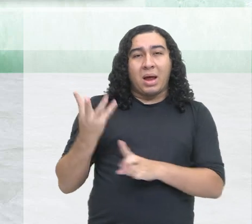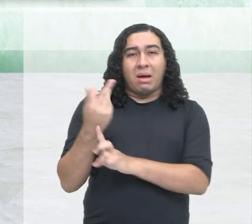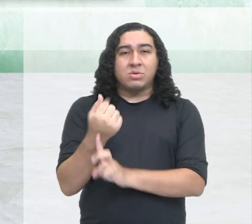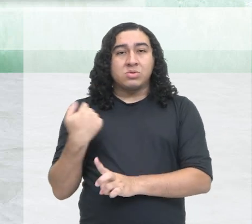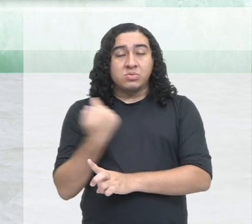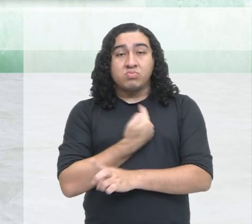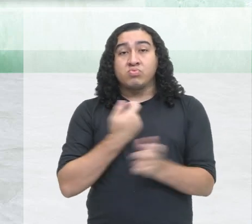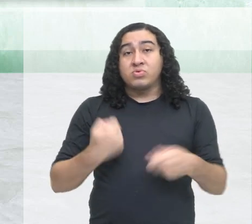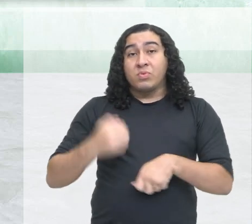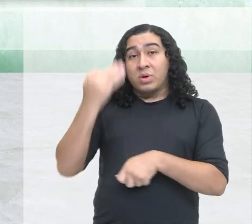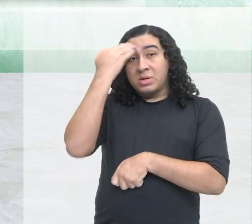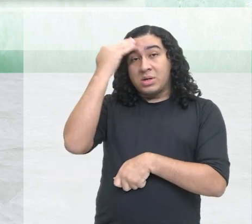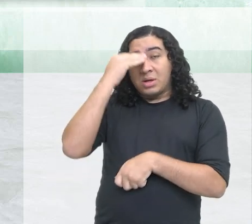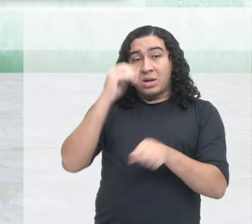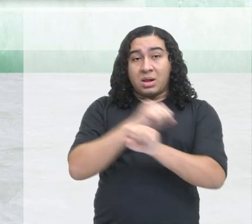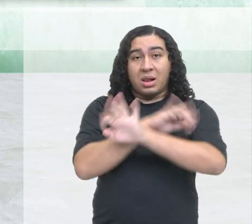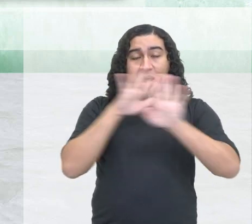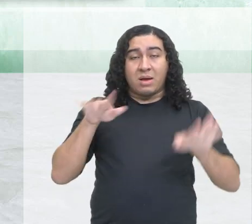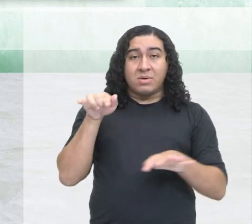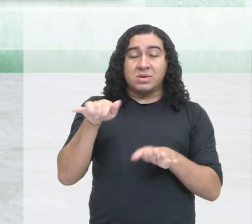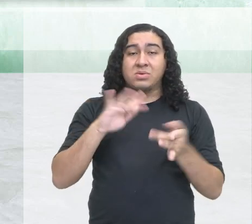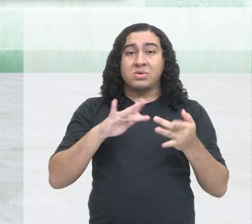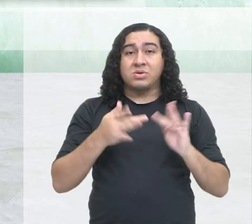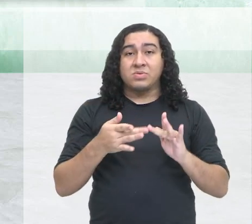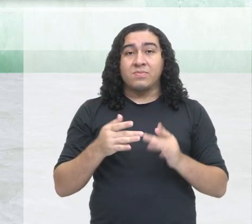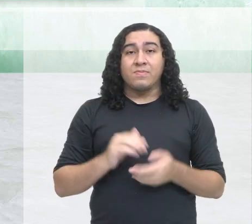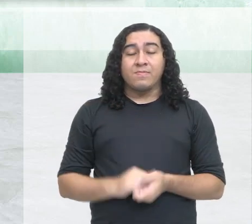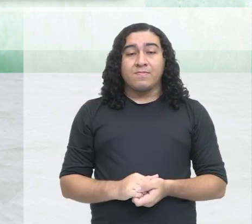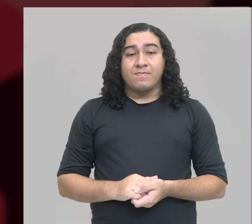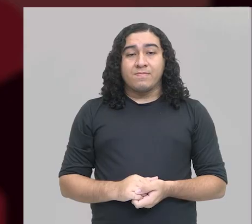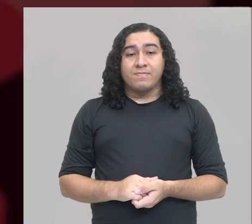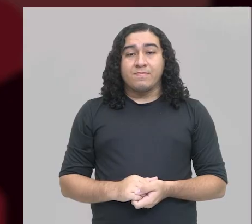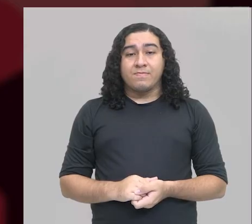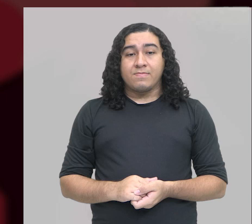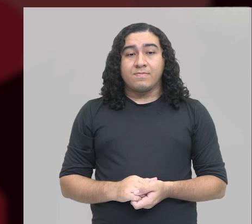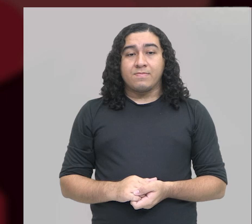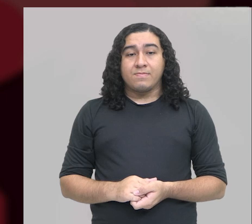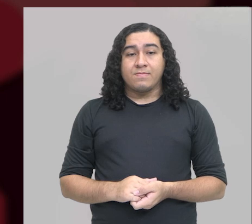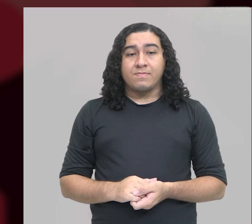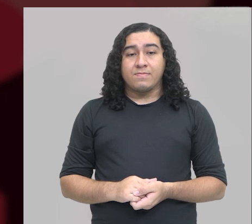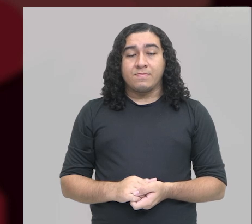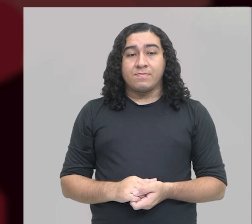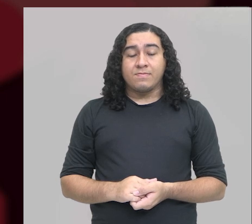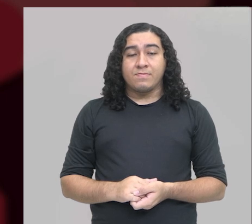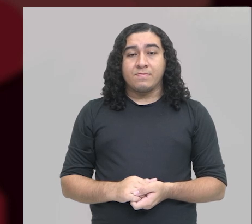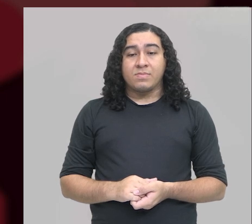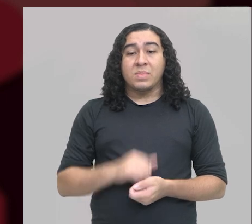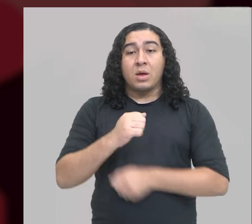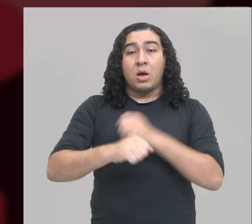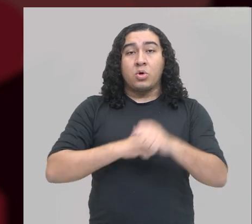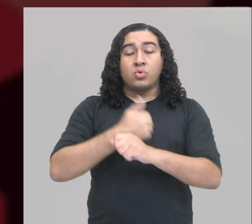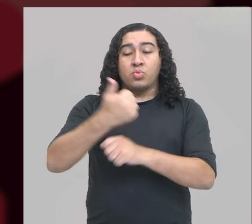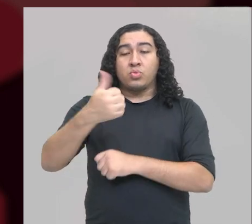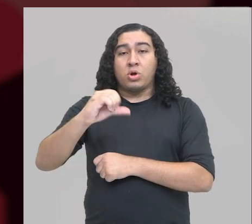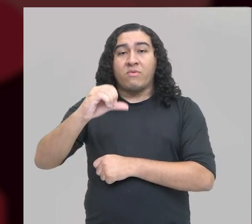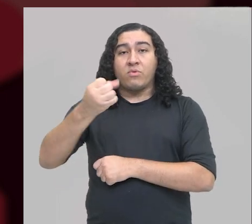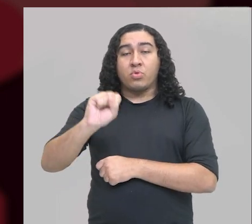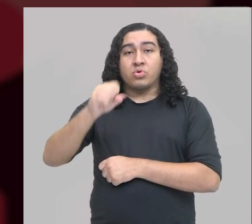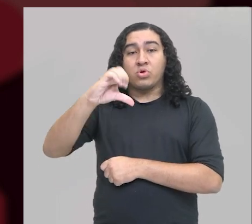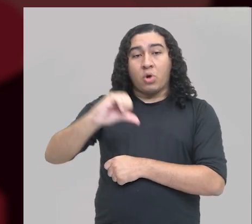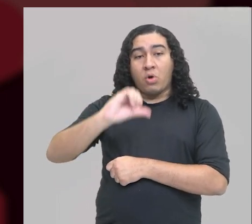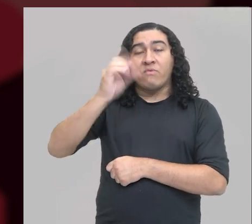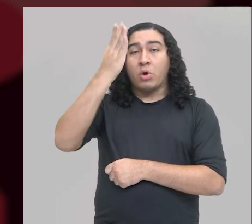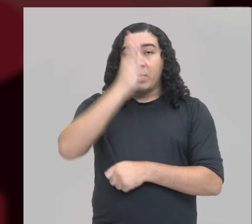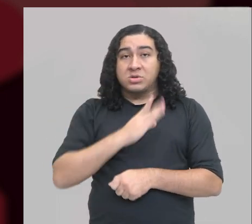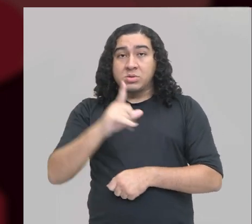possa compreender ainda melhor esse contexto. Em 1989, o Brasil realizou